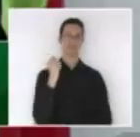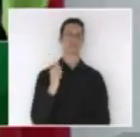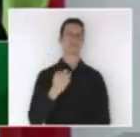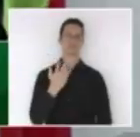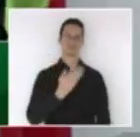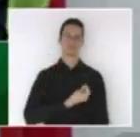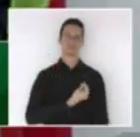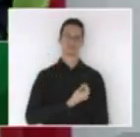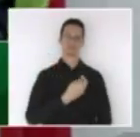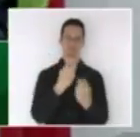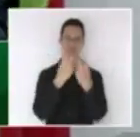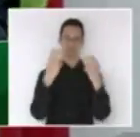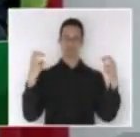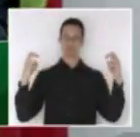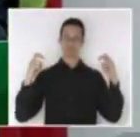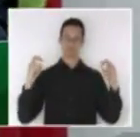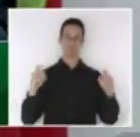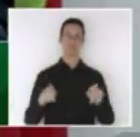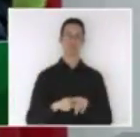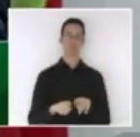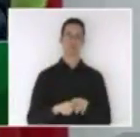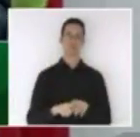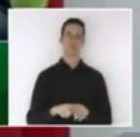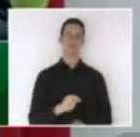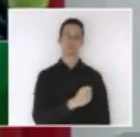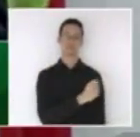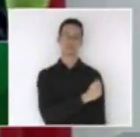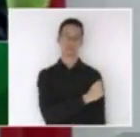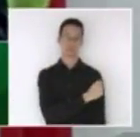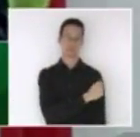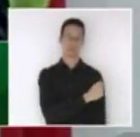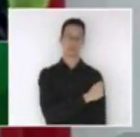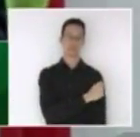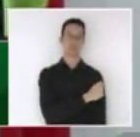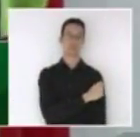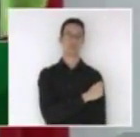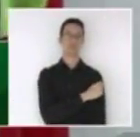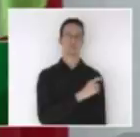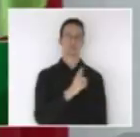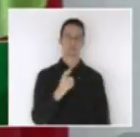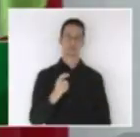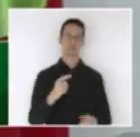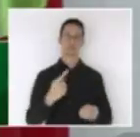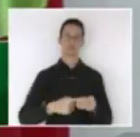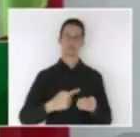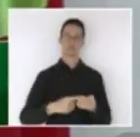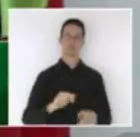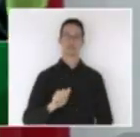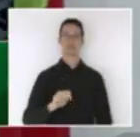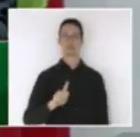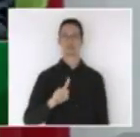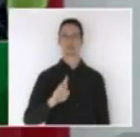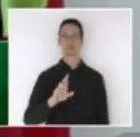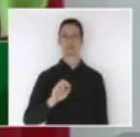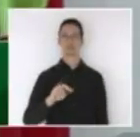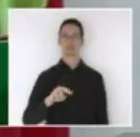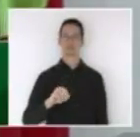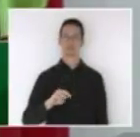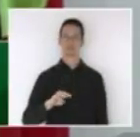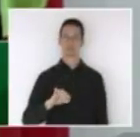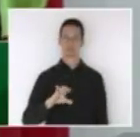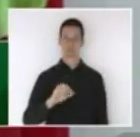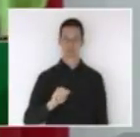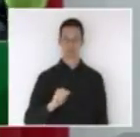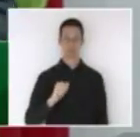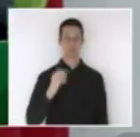a nossa sessão, bem como dos estudantes da agronômica que vem assistir parte da